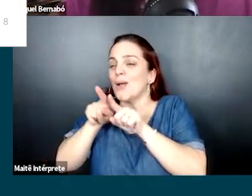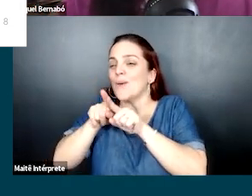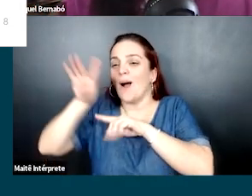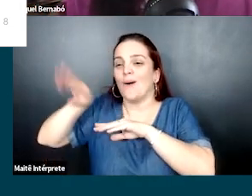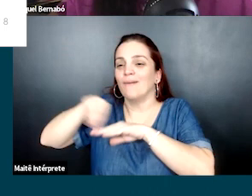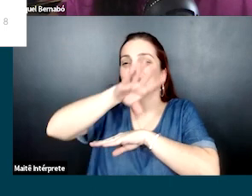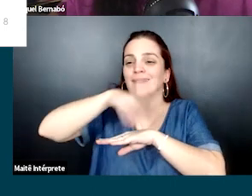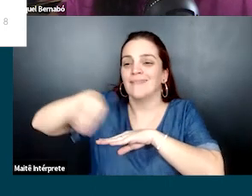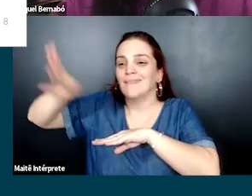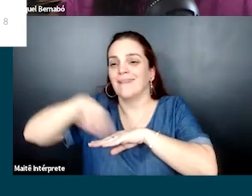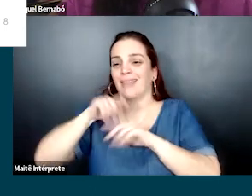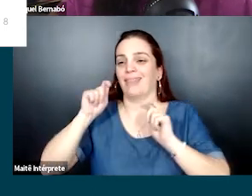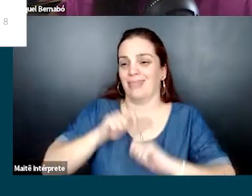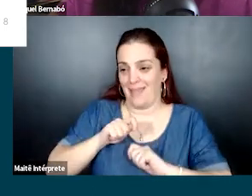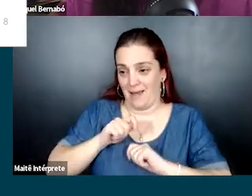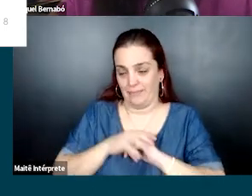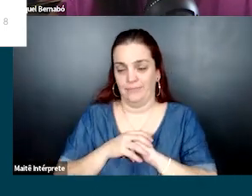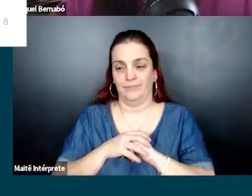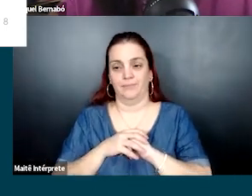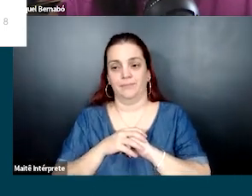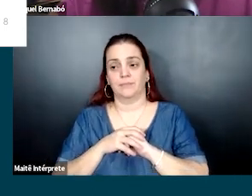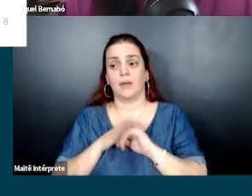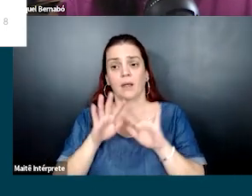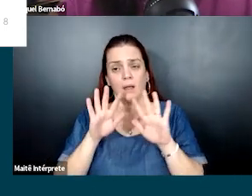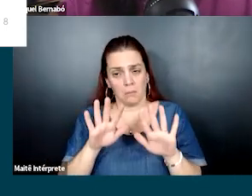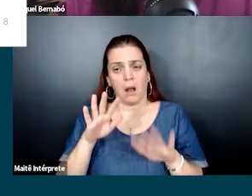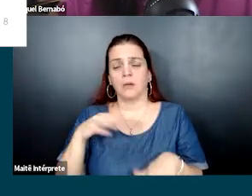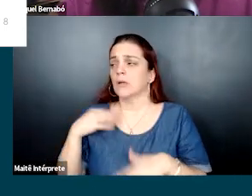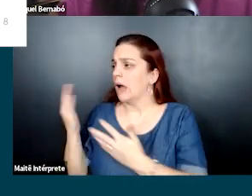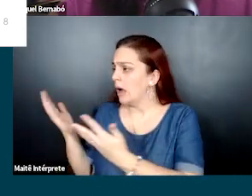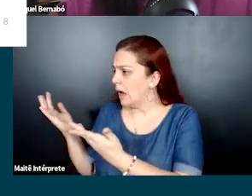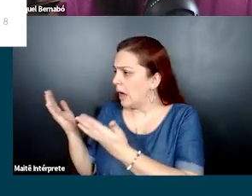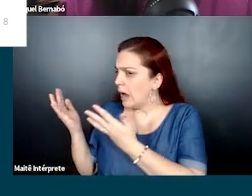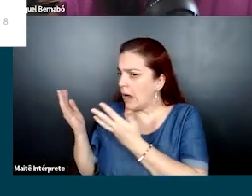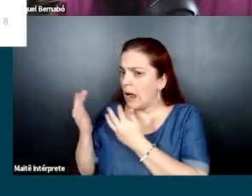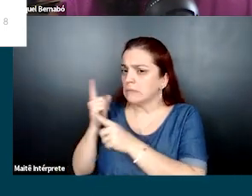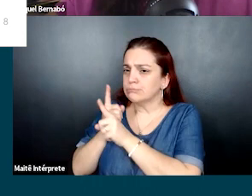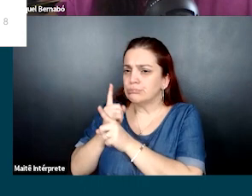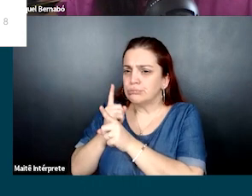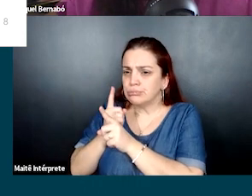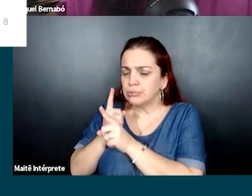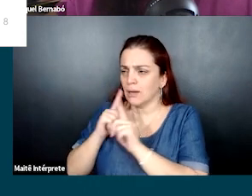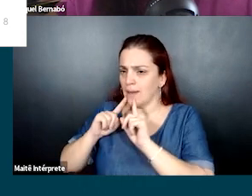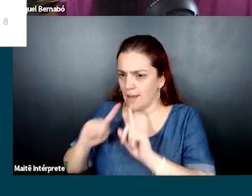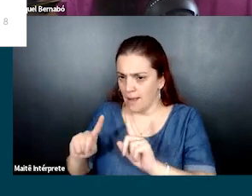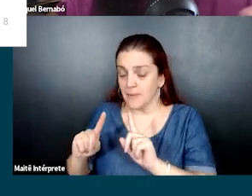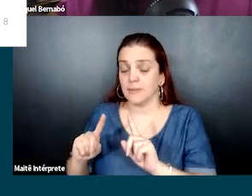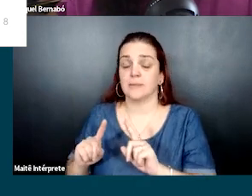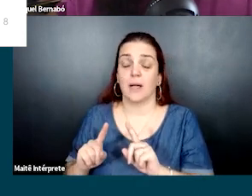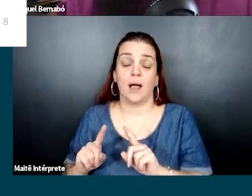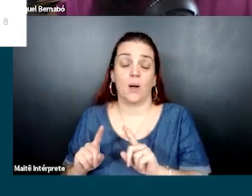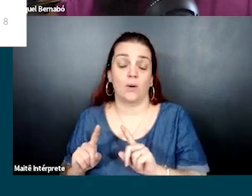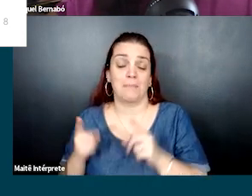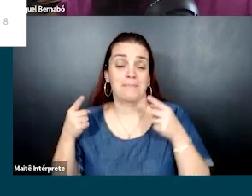de informações entre as áreas. Mas, tá bom, ao mesmo tempo que a gente descobriu essas reclamações, né, que a gente